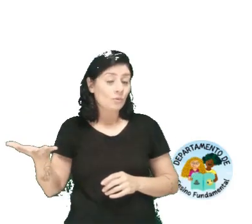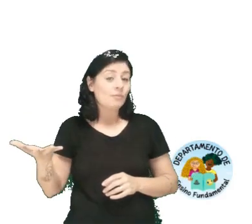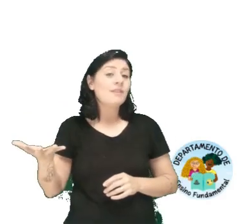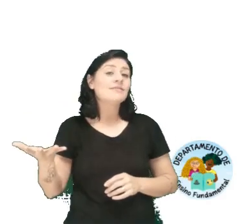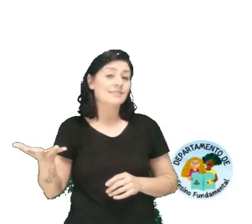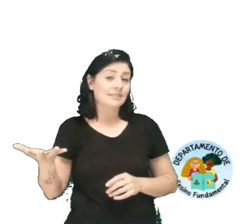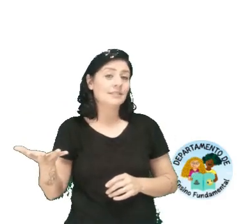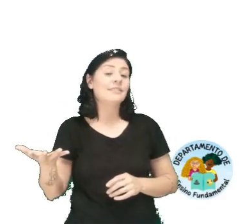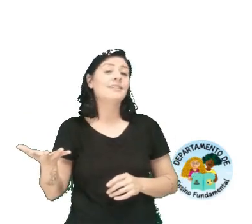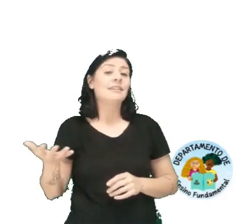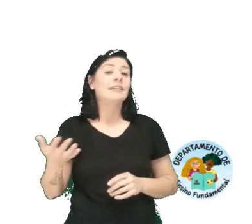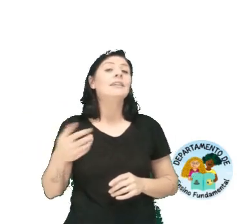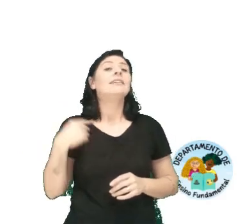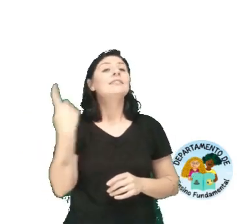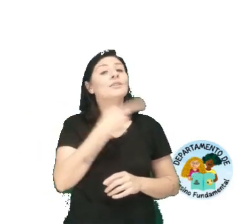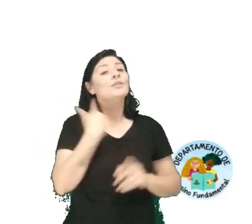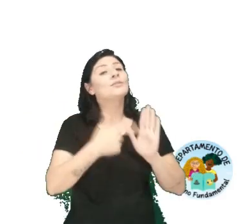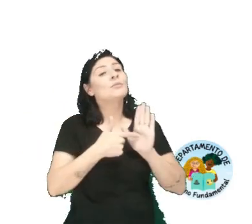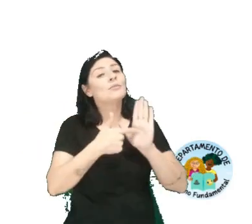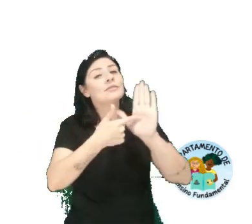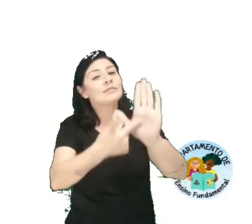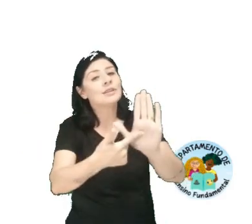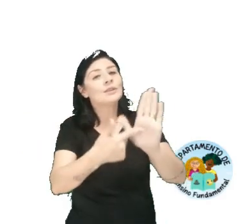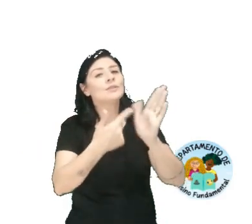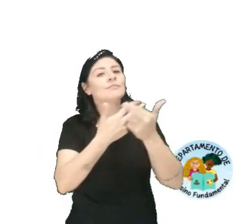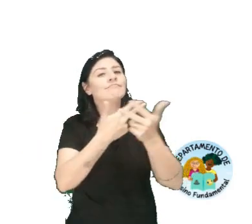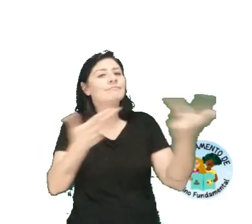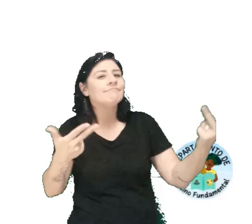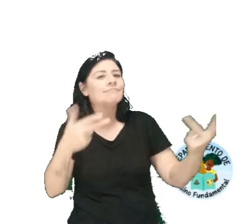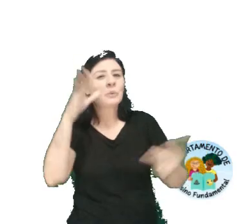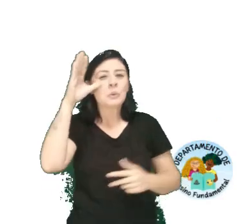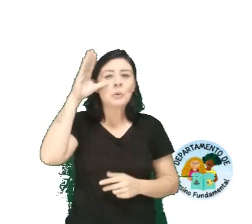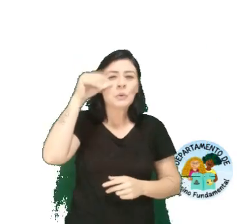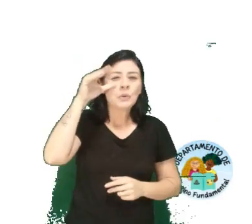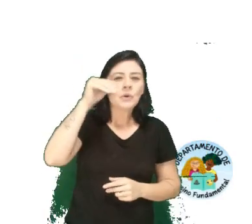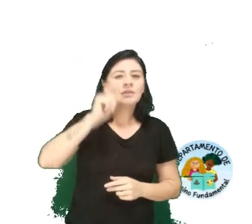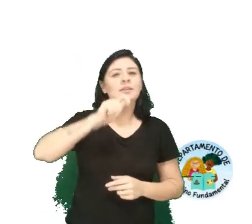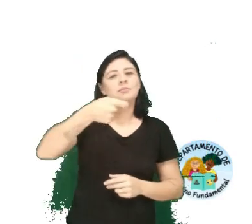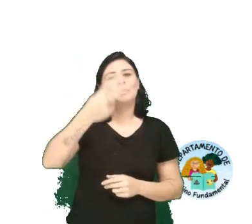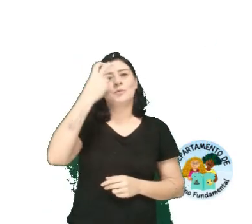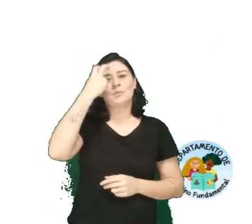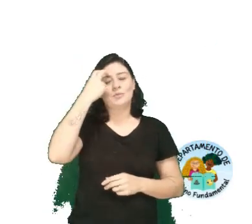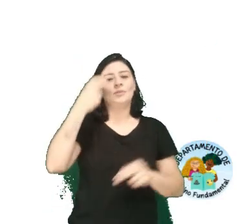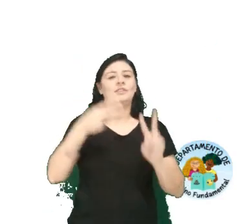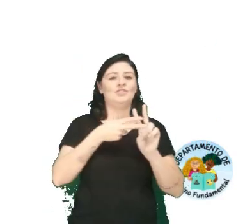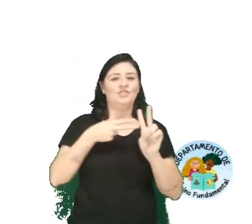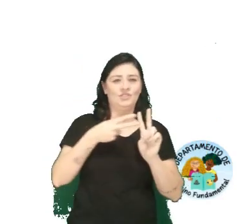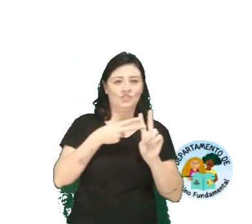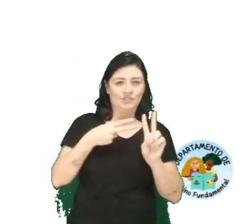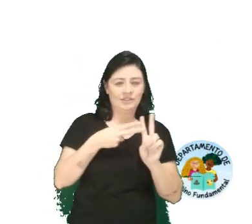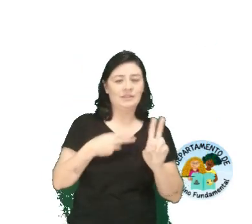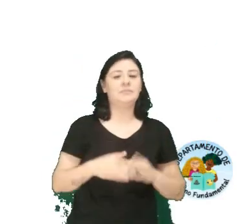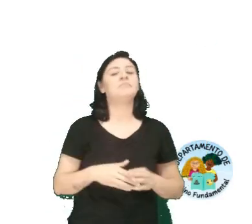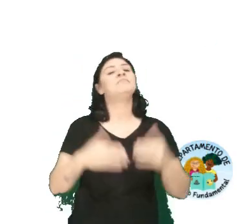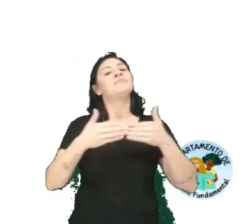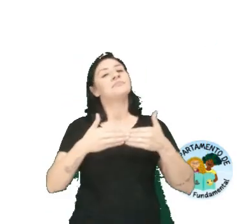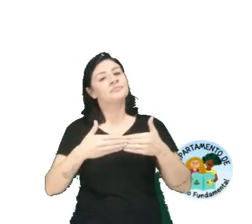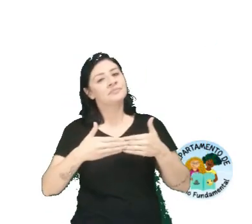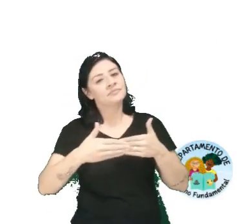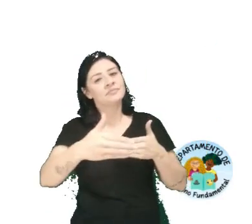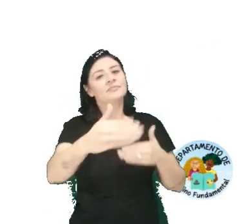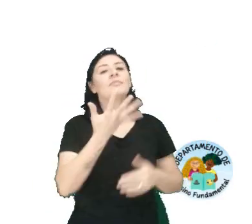vários elementos, né, curiosidades sobre a cultura indígena. Na sequência,